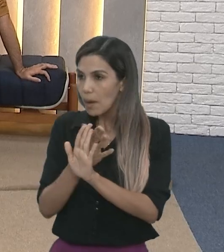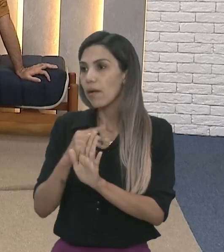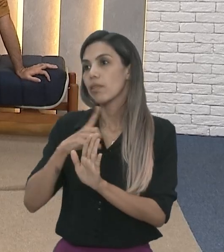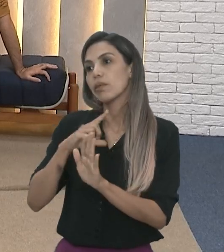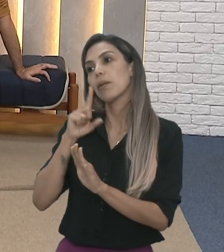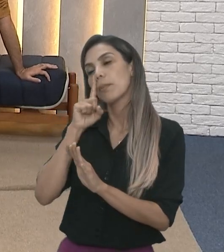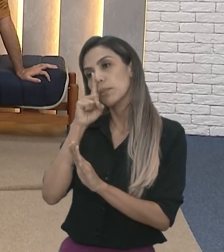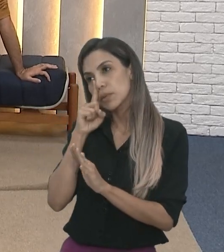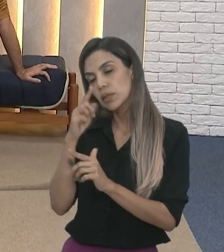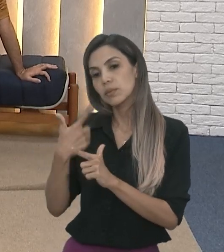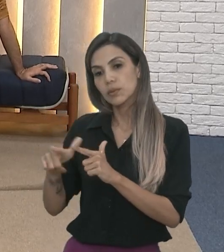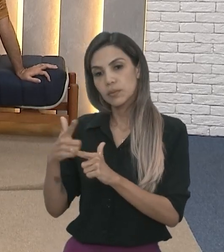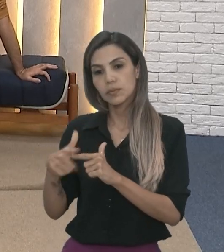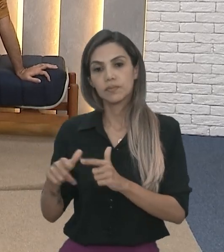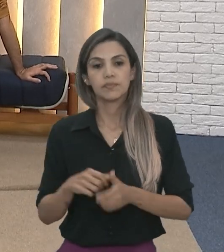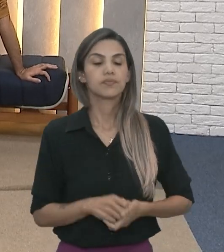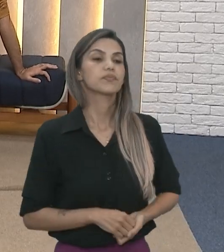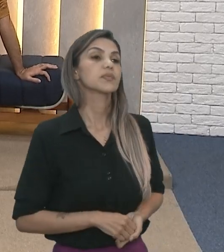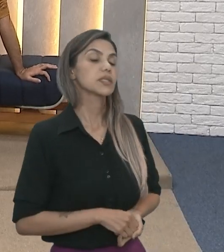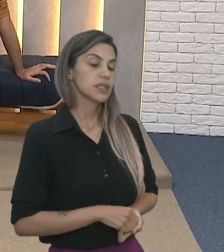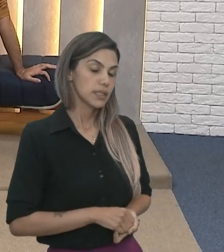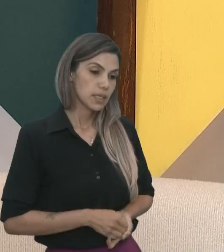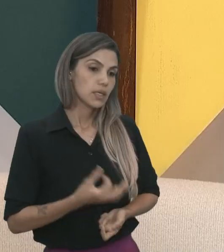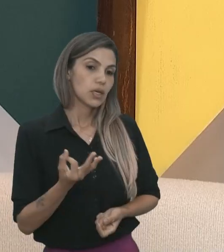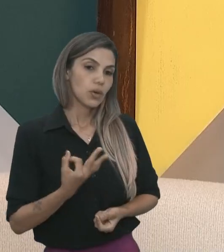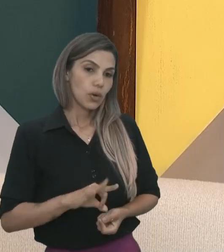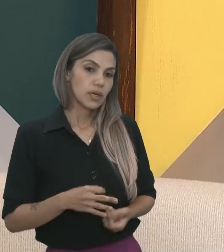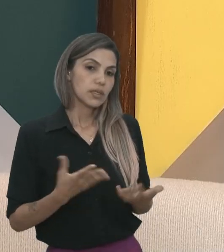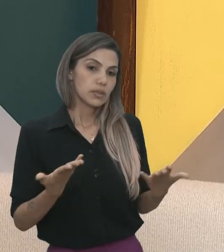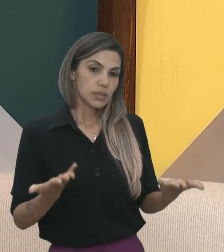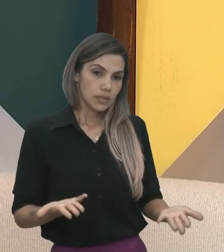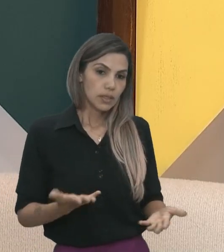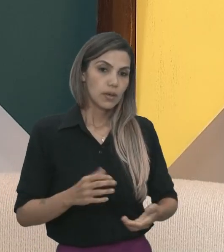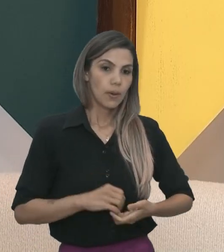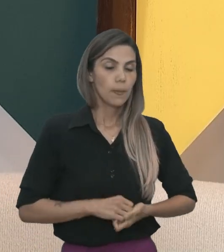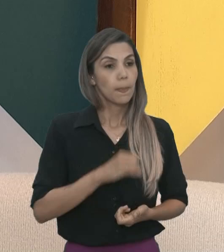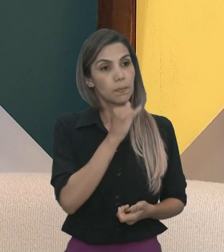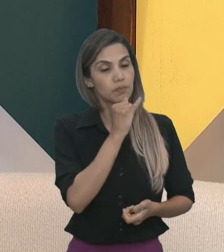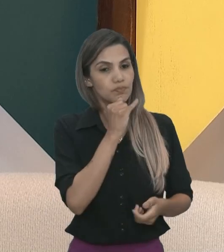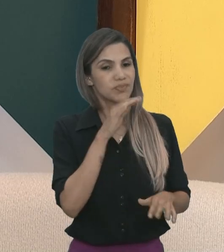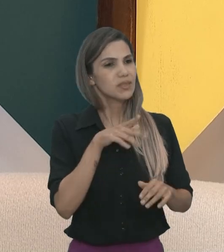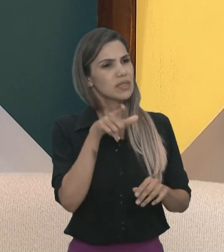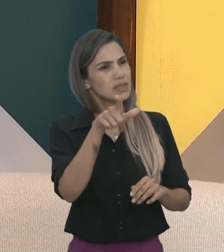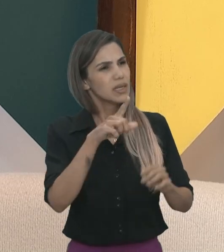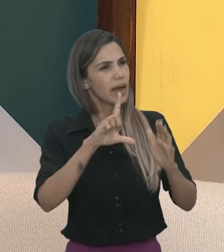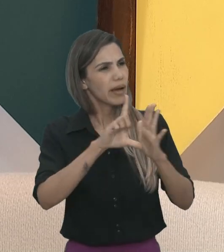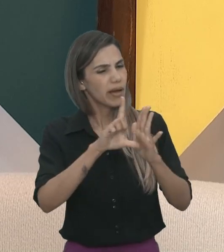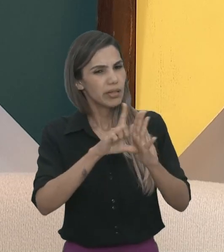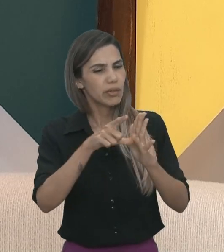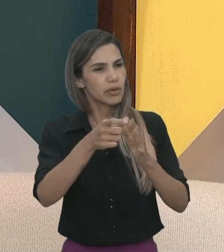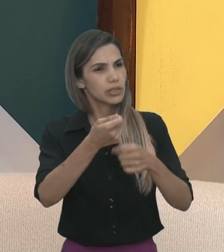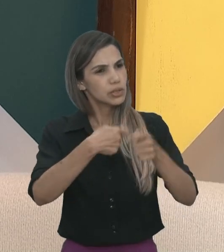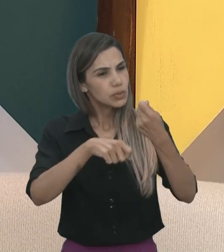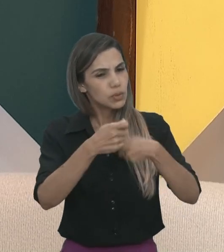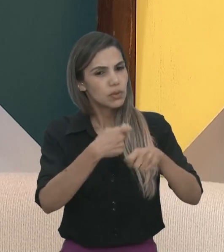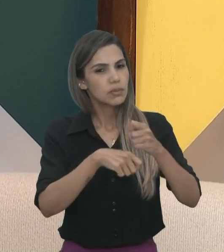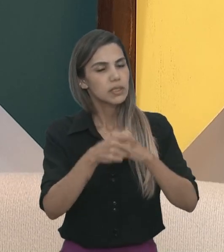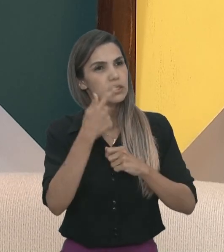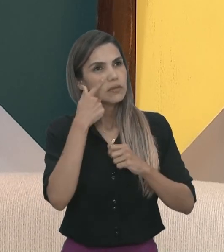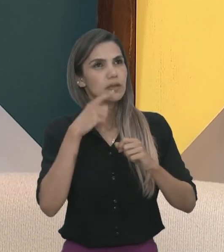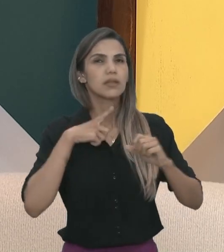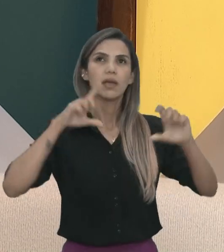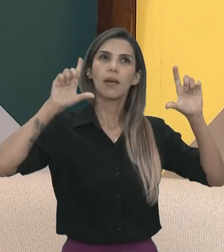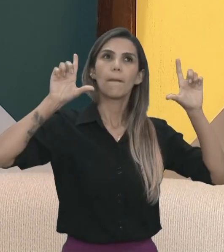Isso mesmo, a gente vê, justamente o que a Poliana falou, às vezes o comércio ali, ele vê aquela marquise e vai